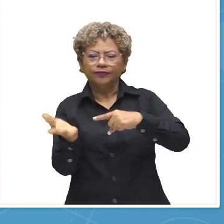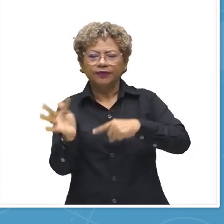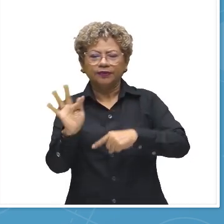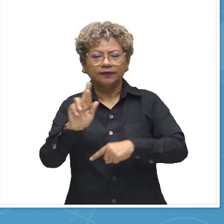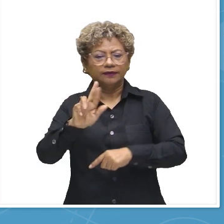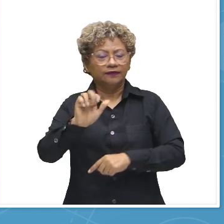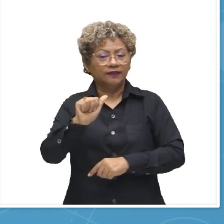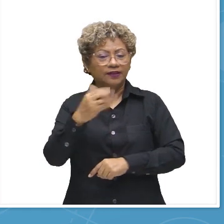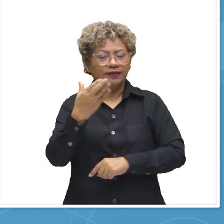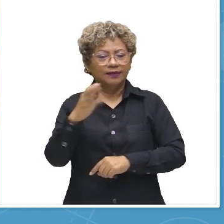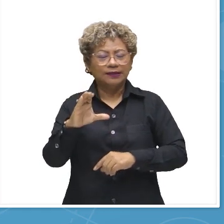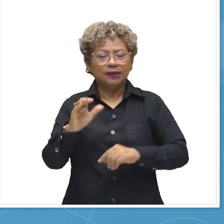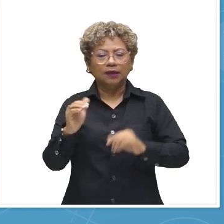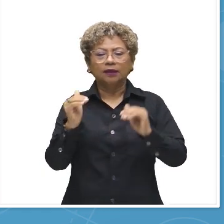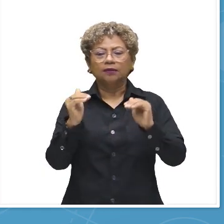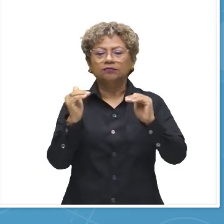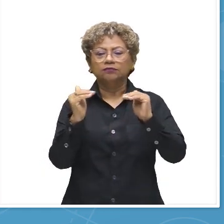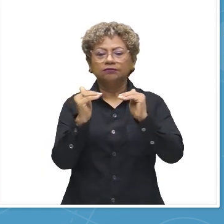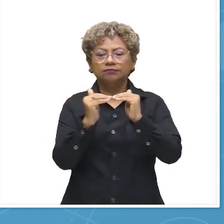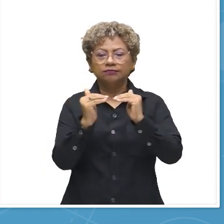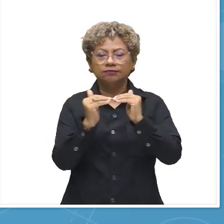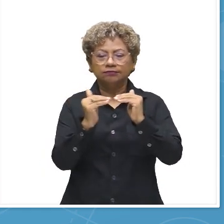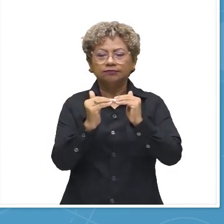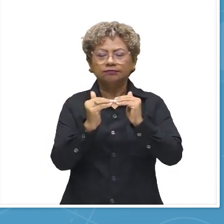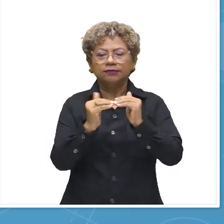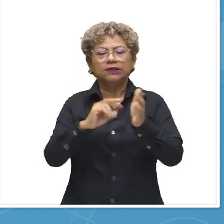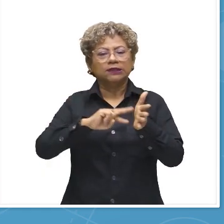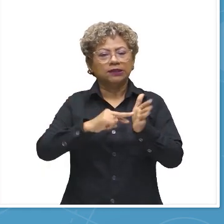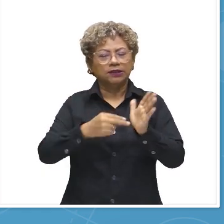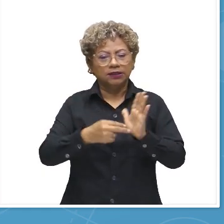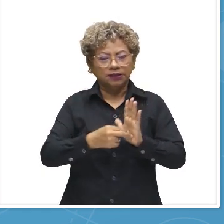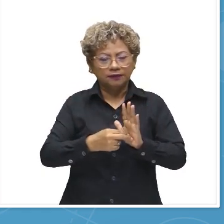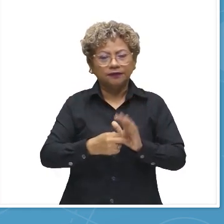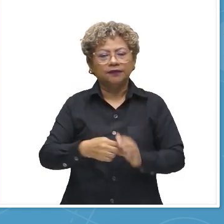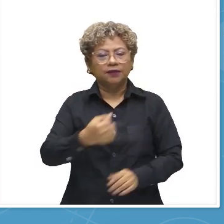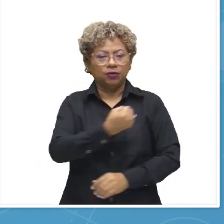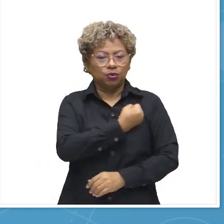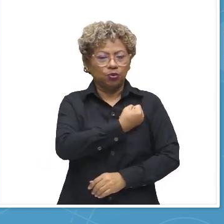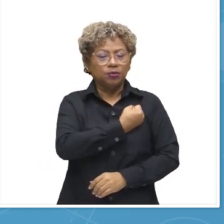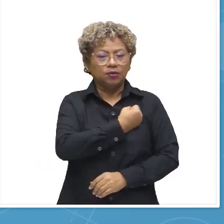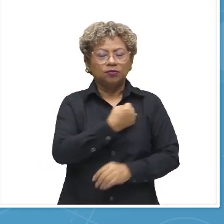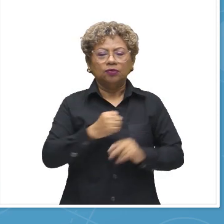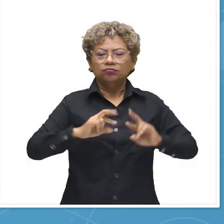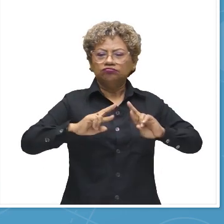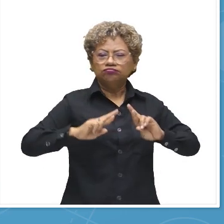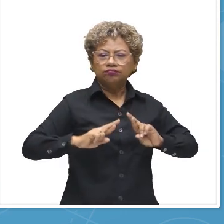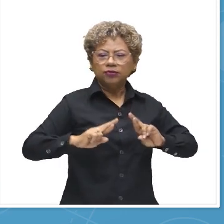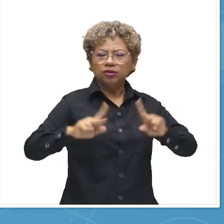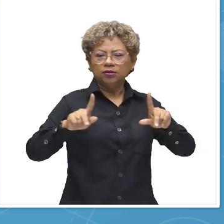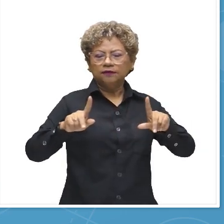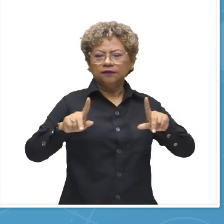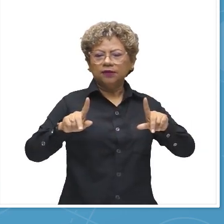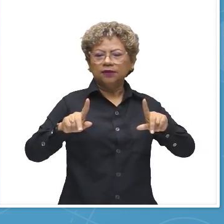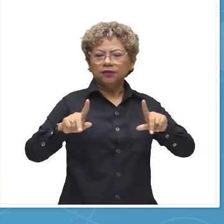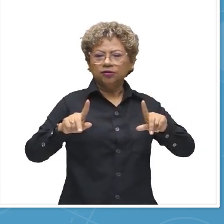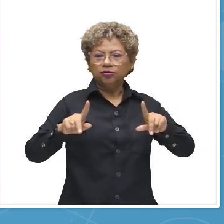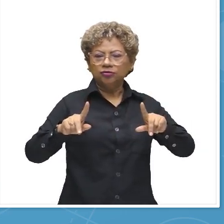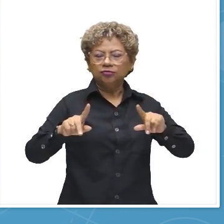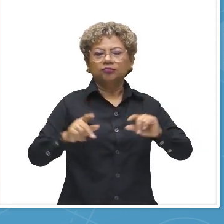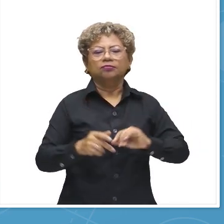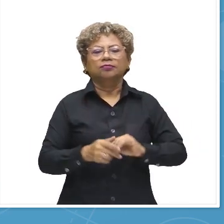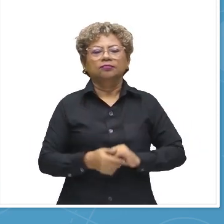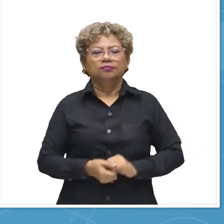equivalentes são as frações que possuem representação numérica diferente, tá? Então, a representação numérica ela